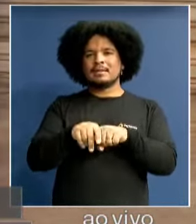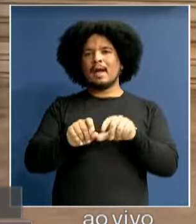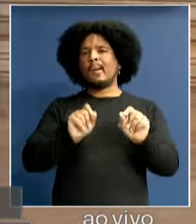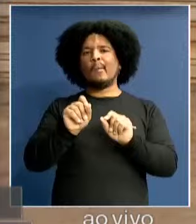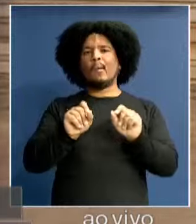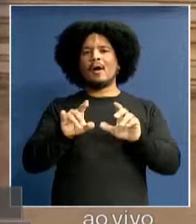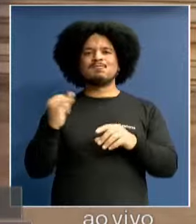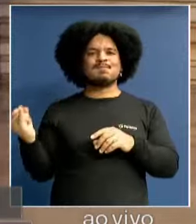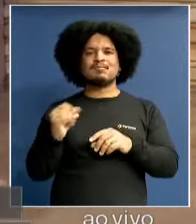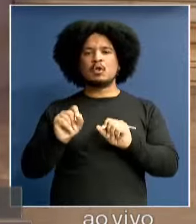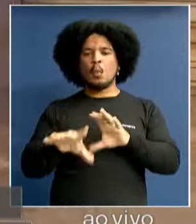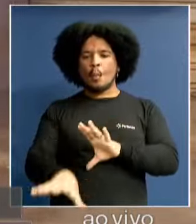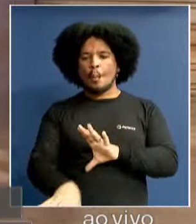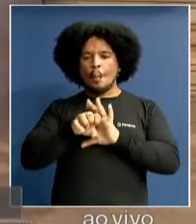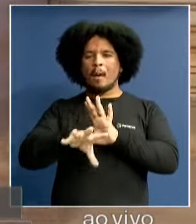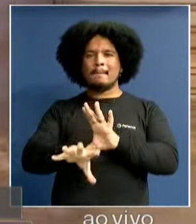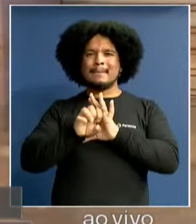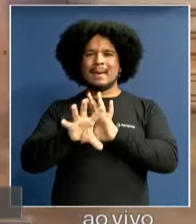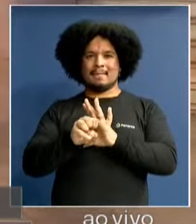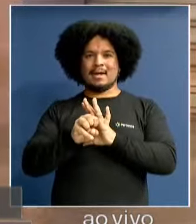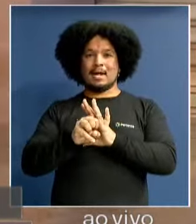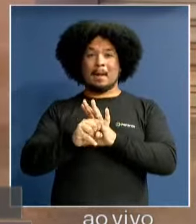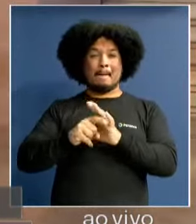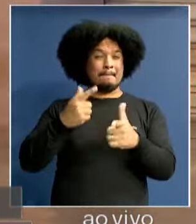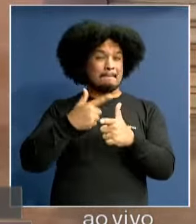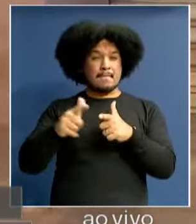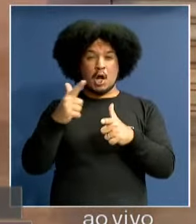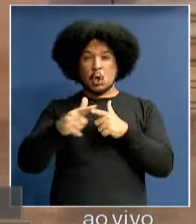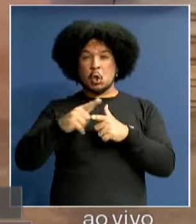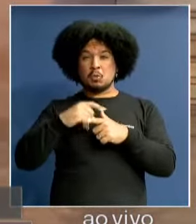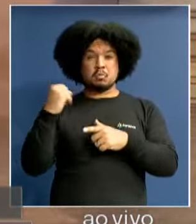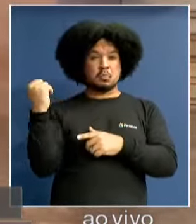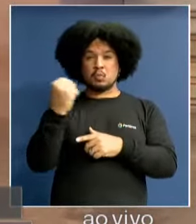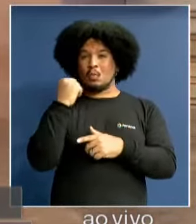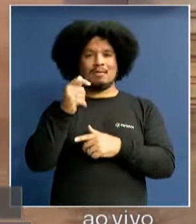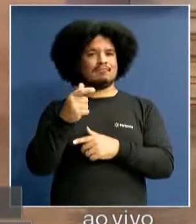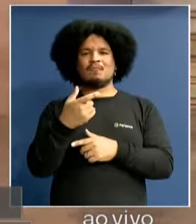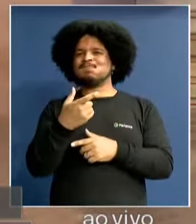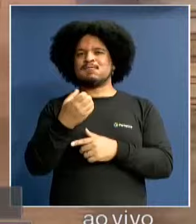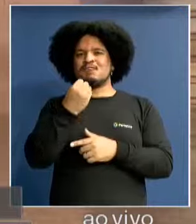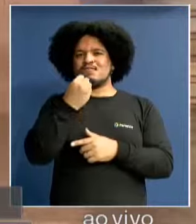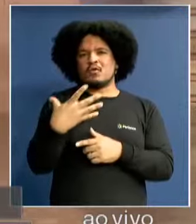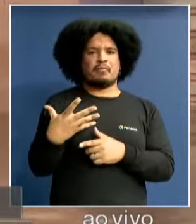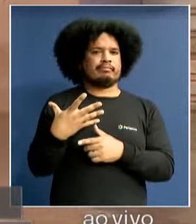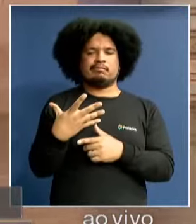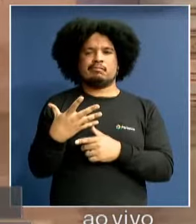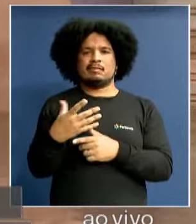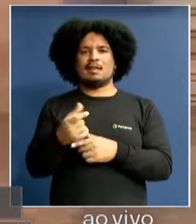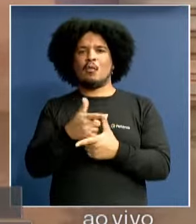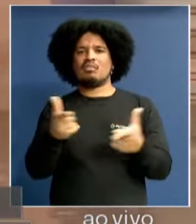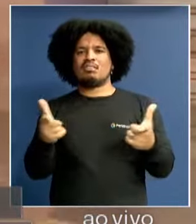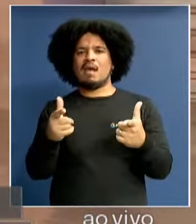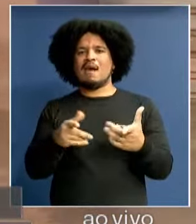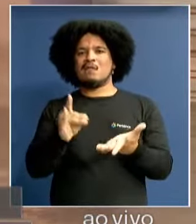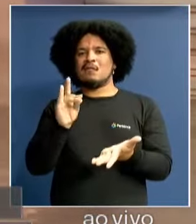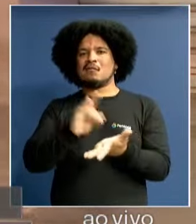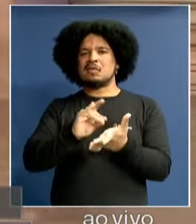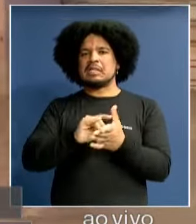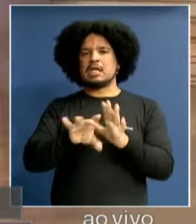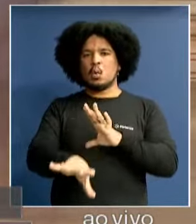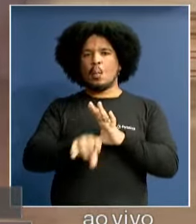grande problema está na drenagem que não foi eficiente, que praticamente não existiu. E tanto é